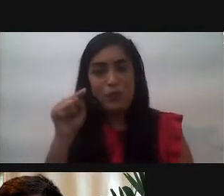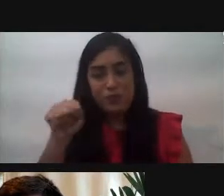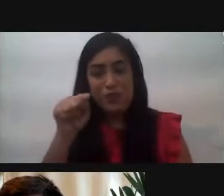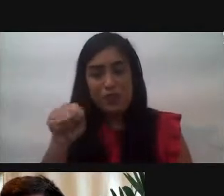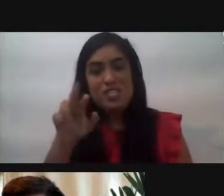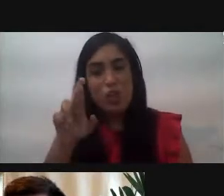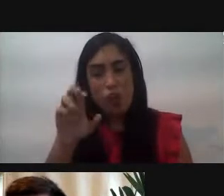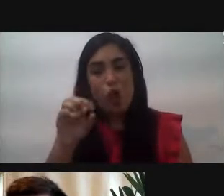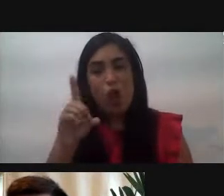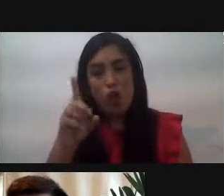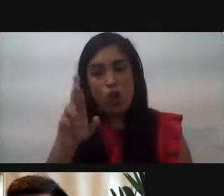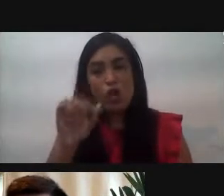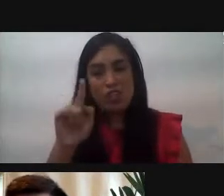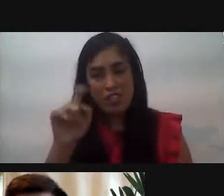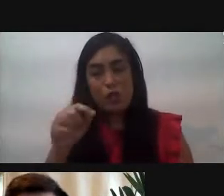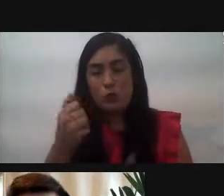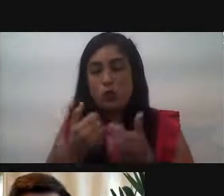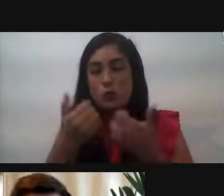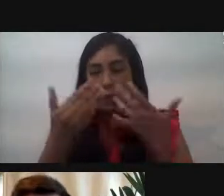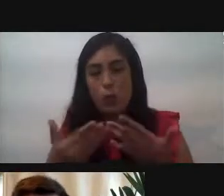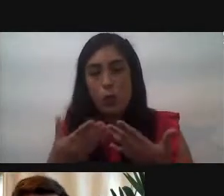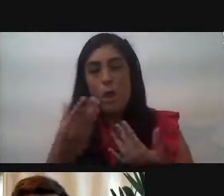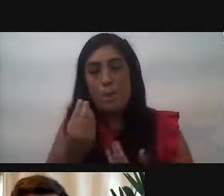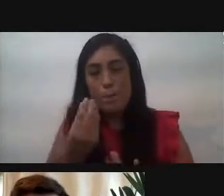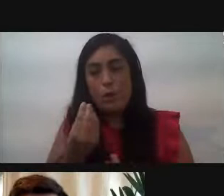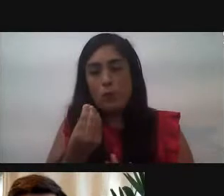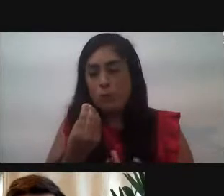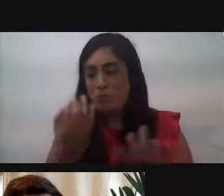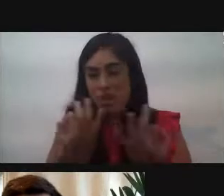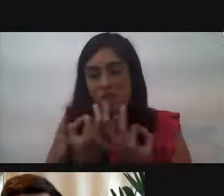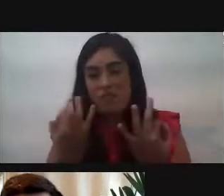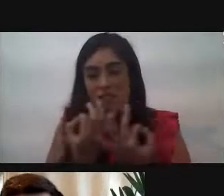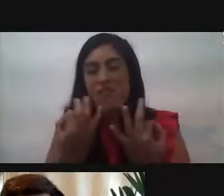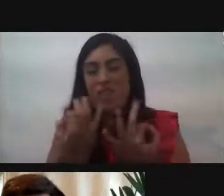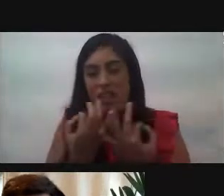que existe entre o tédio, a inércia.